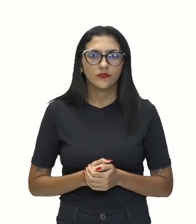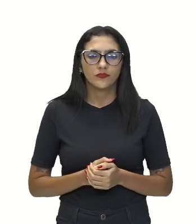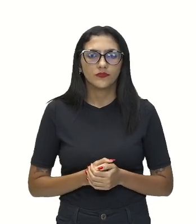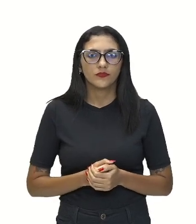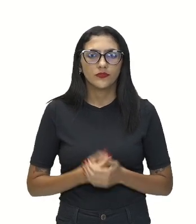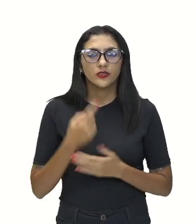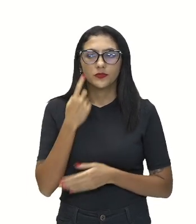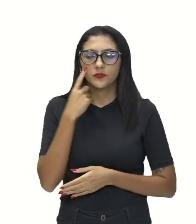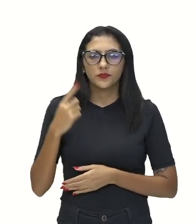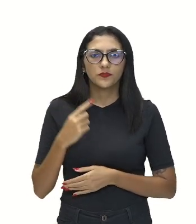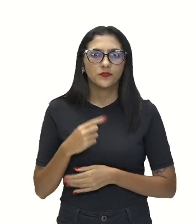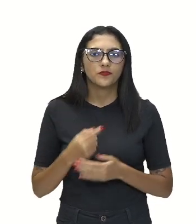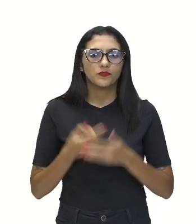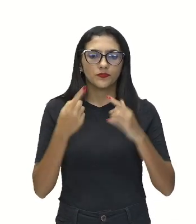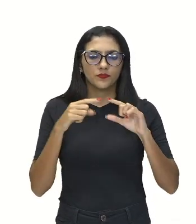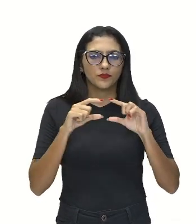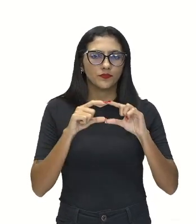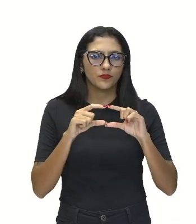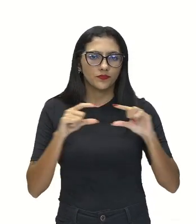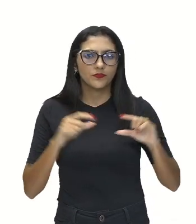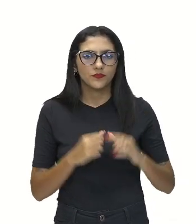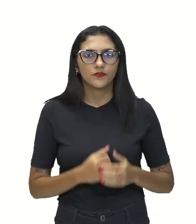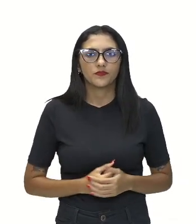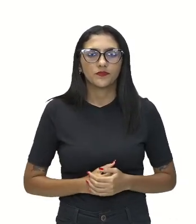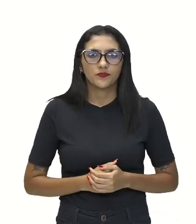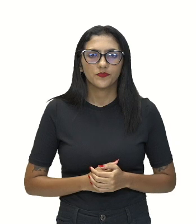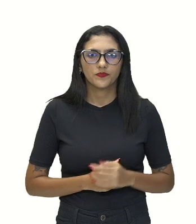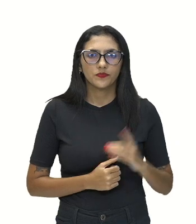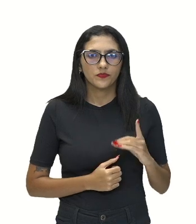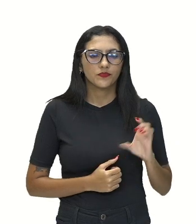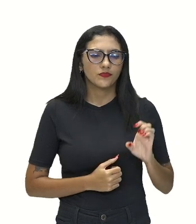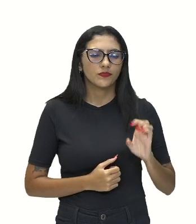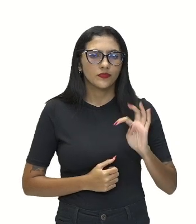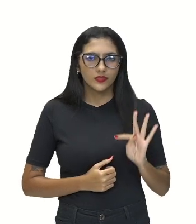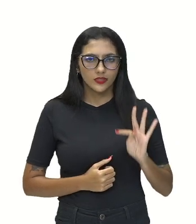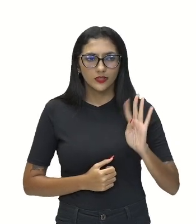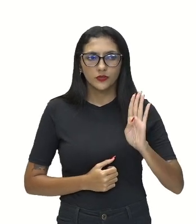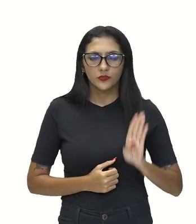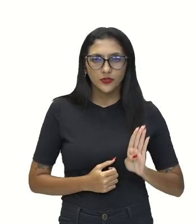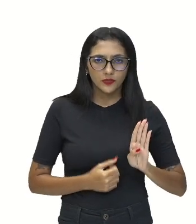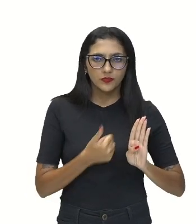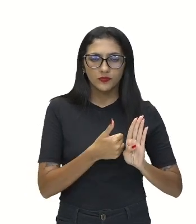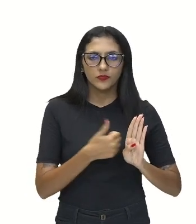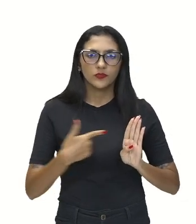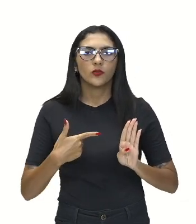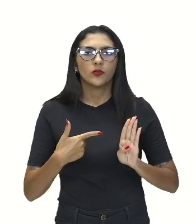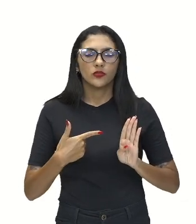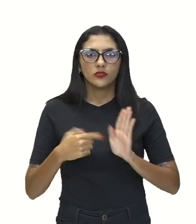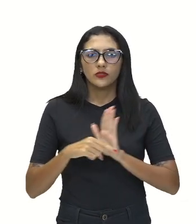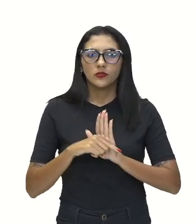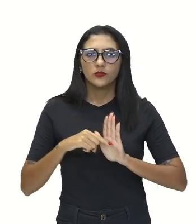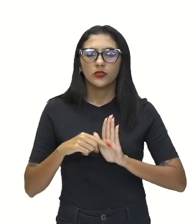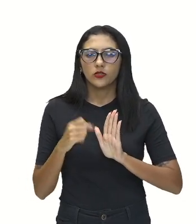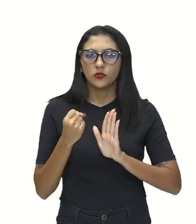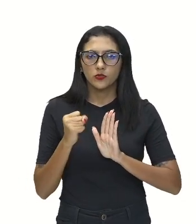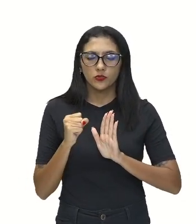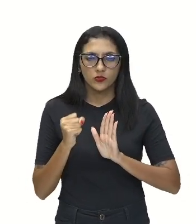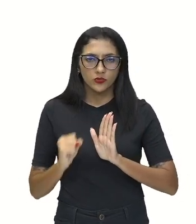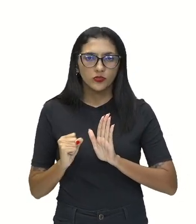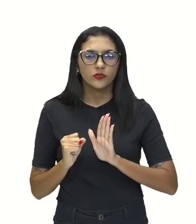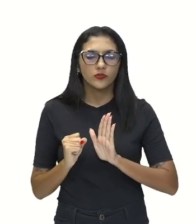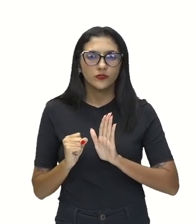principal vai ser igual a 12. 3 vezes 4, 12. E a diagonal secundária,